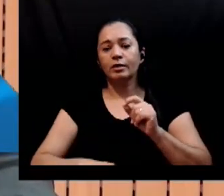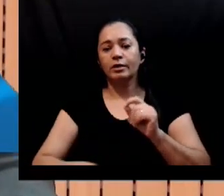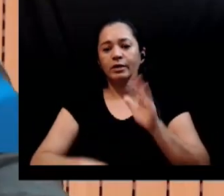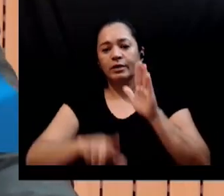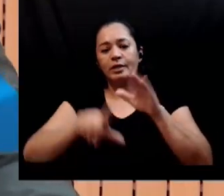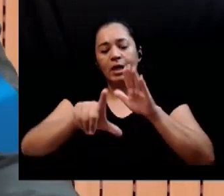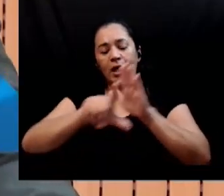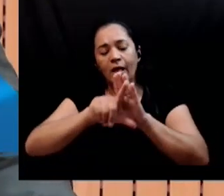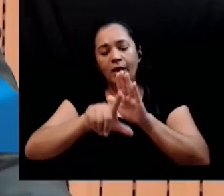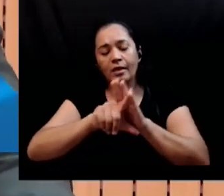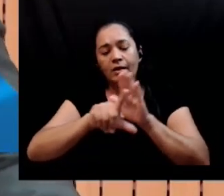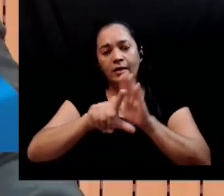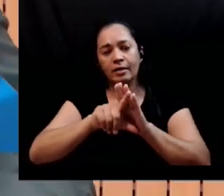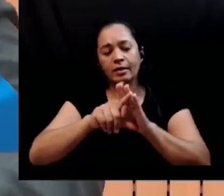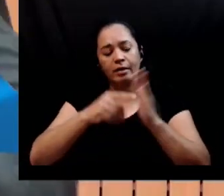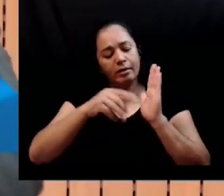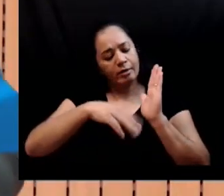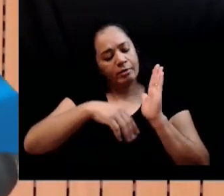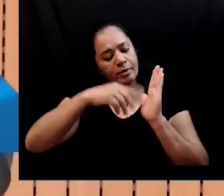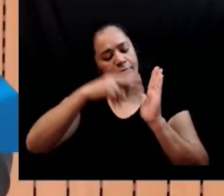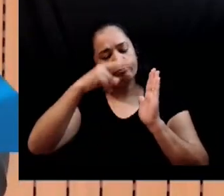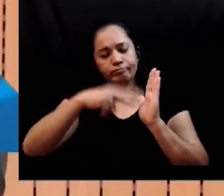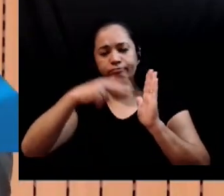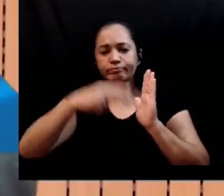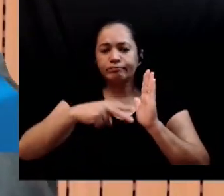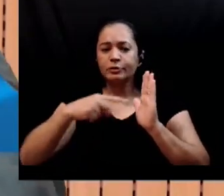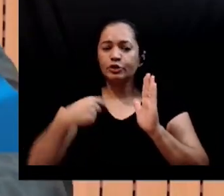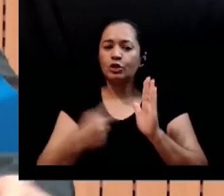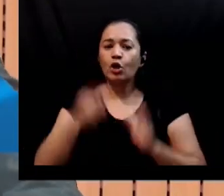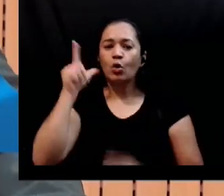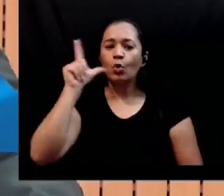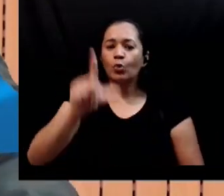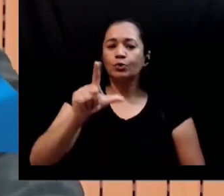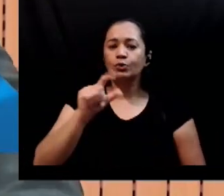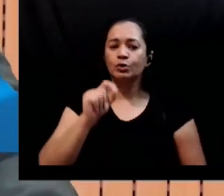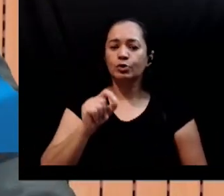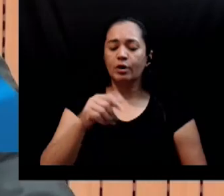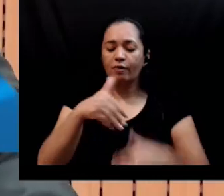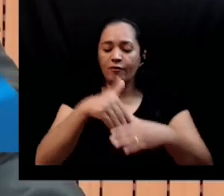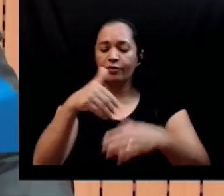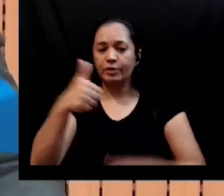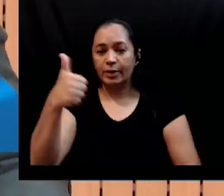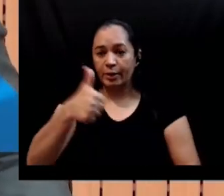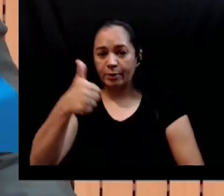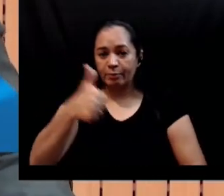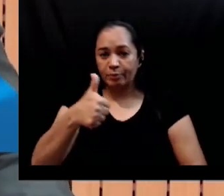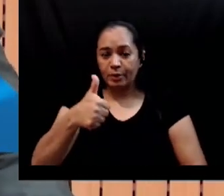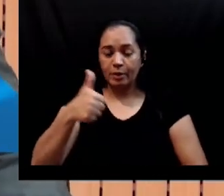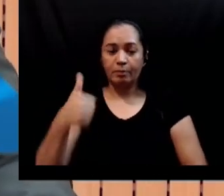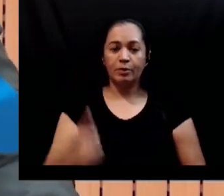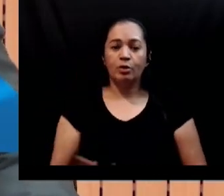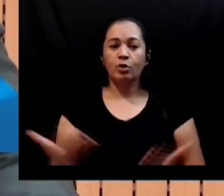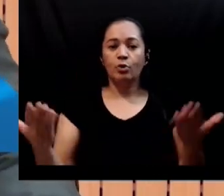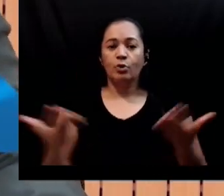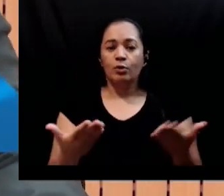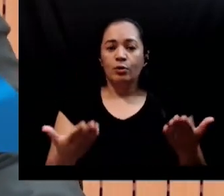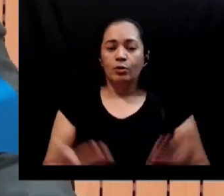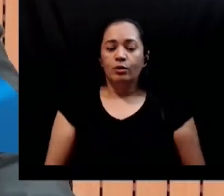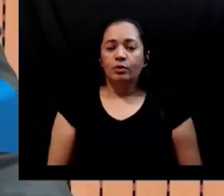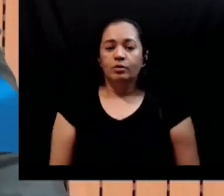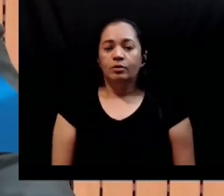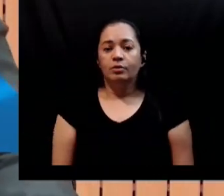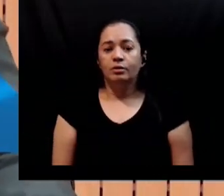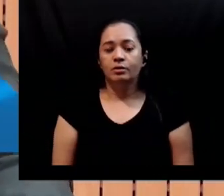desse projeto, que a gente consiga votar em primeira votação o dia de hoje e para depois,